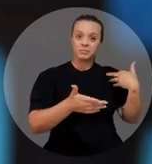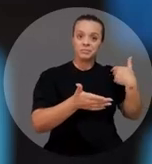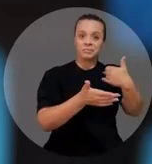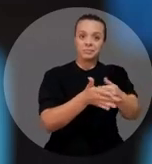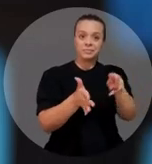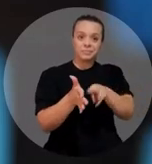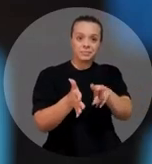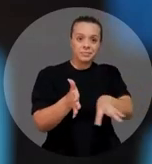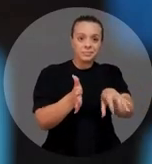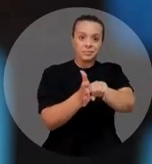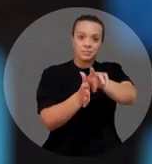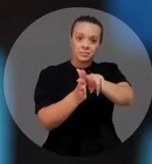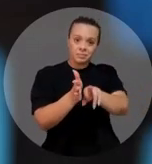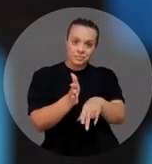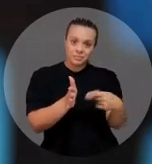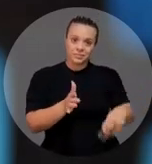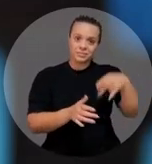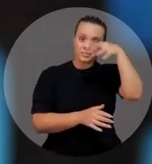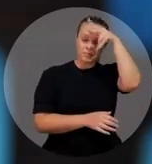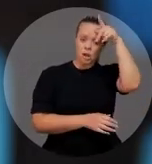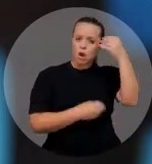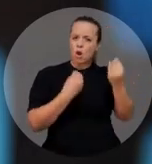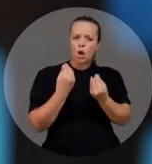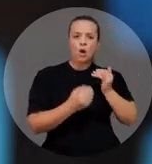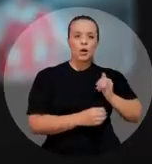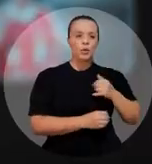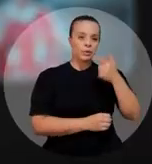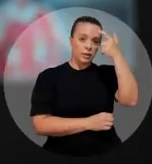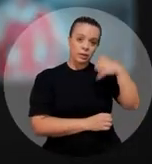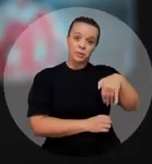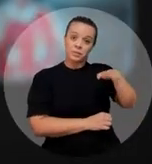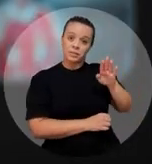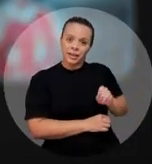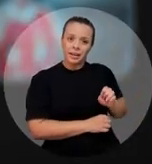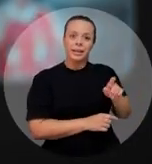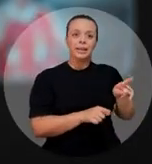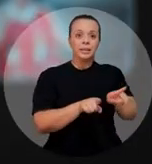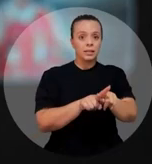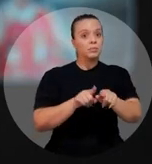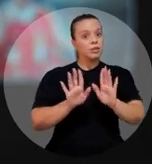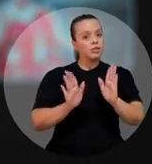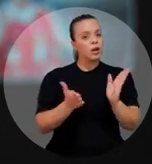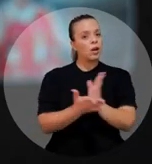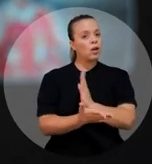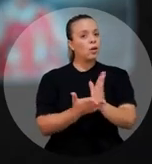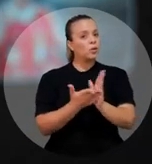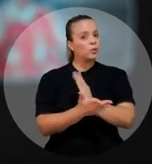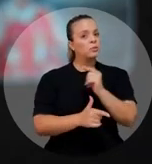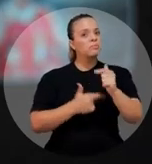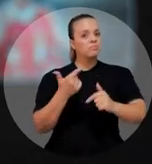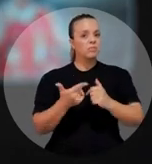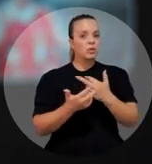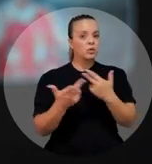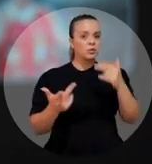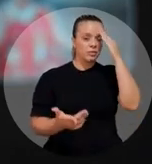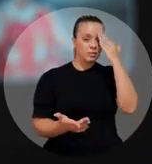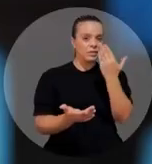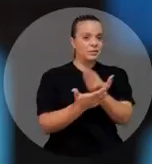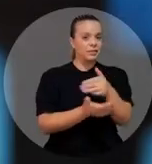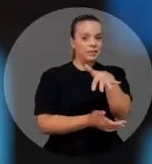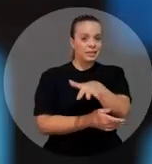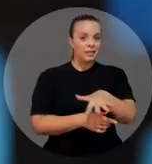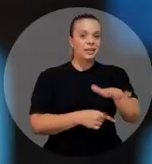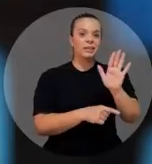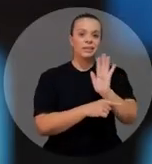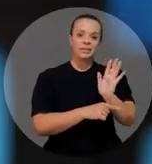estado e contar um pouquinho mais de quem sou eu e das coisas que eu acredito dentro do cinema